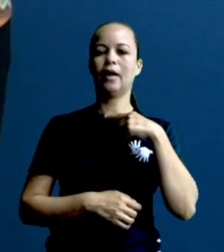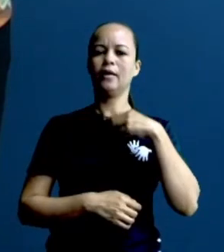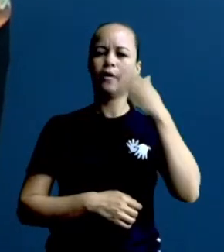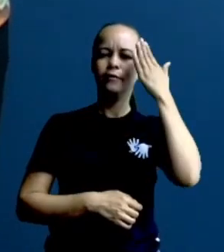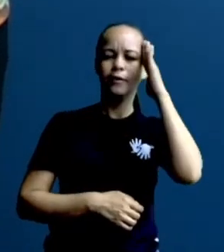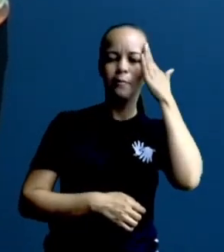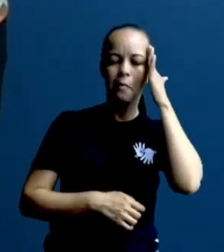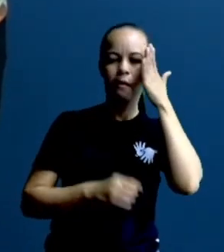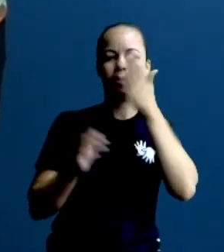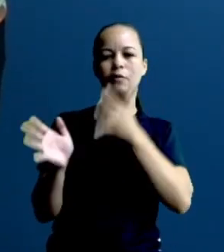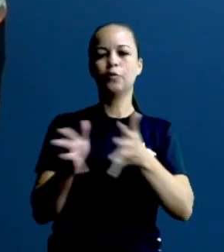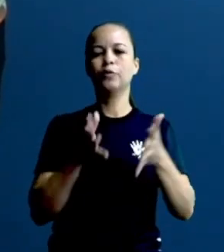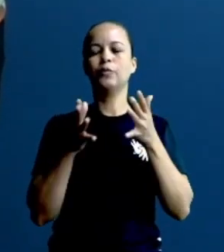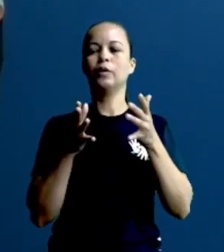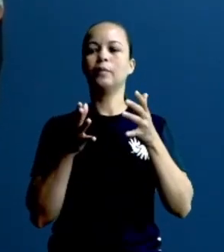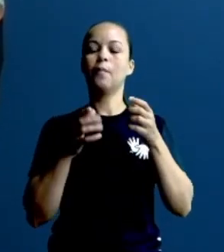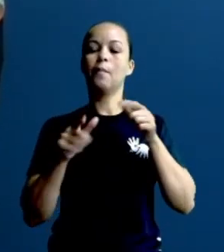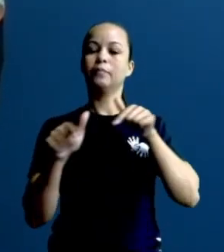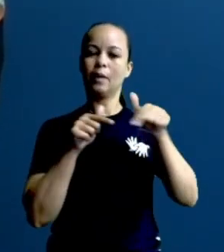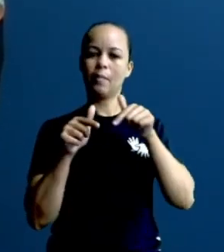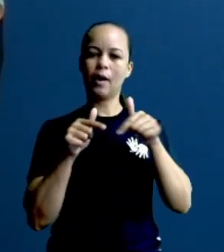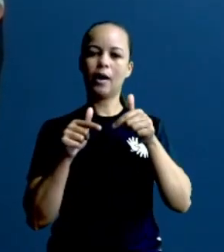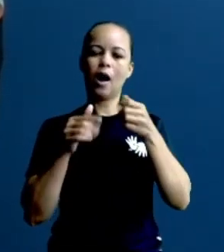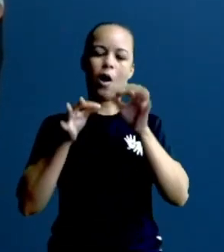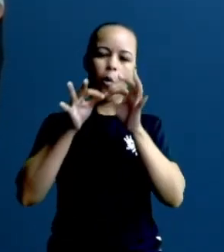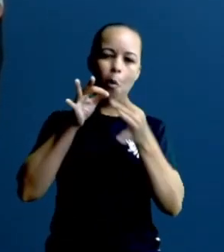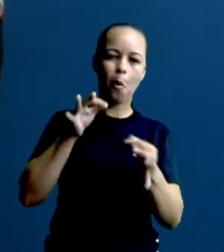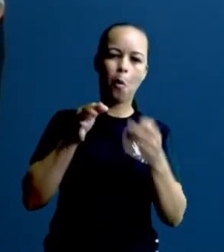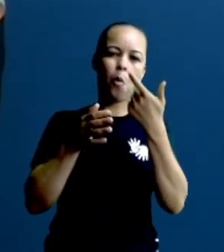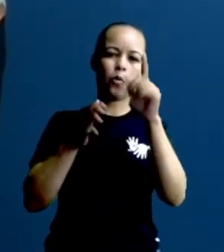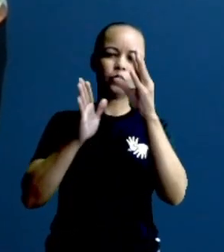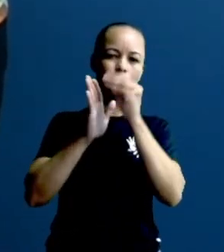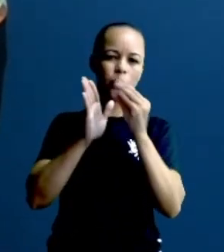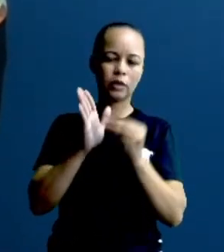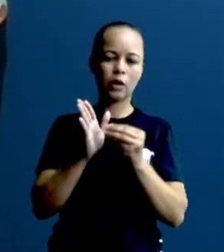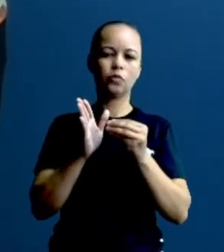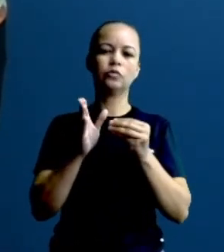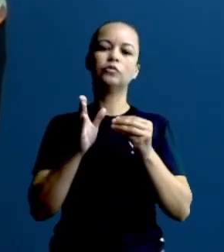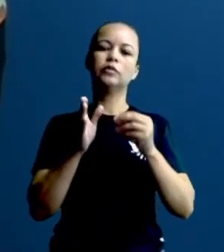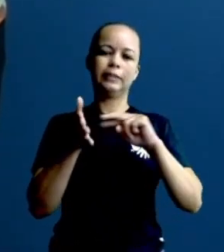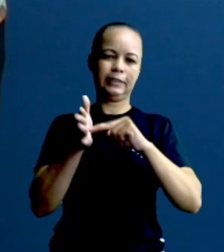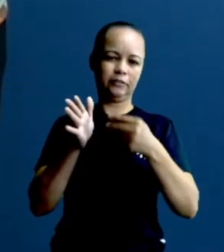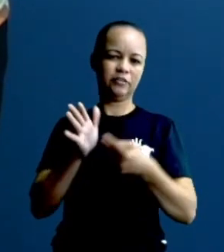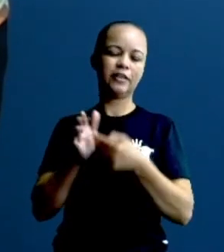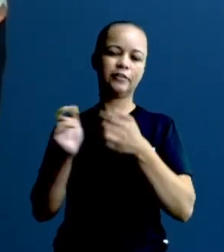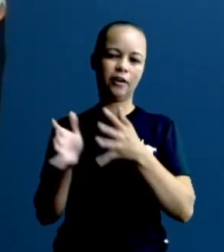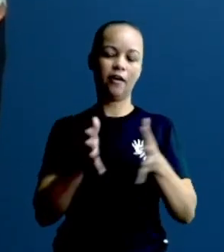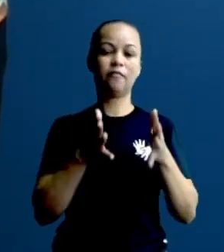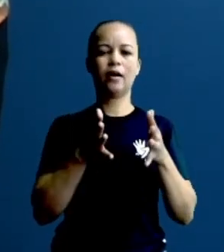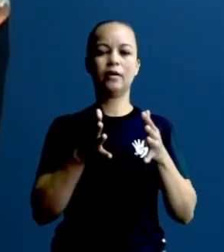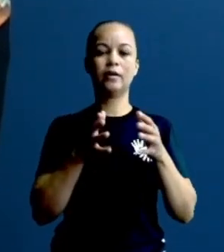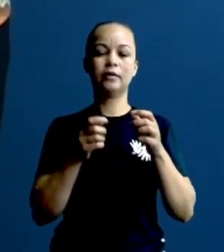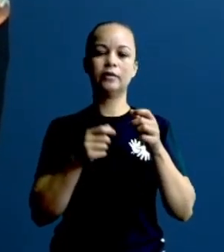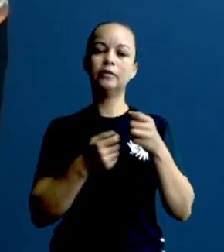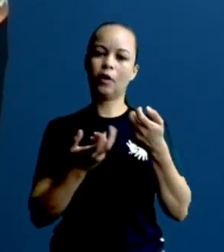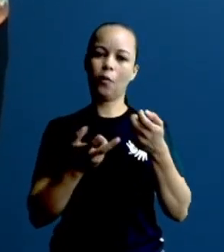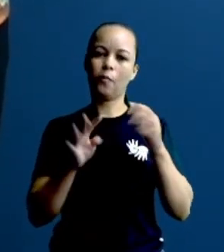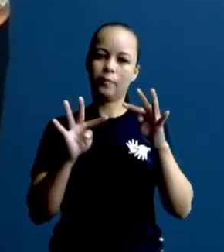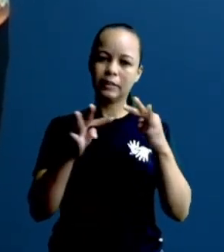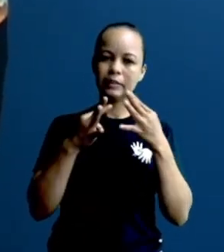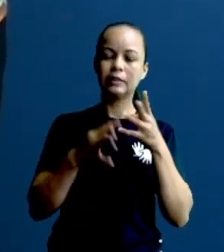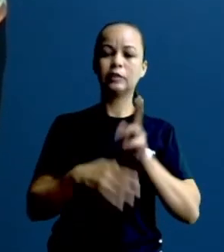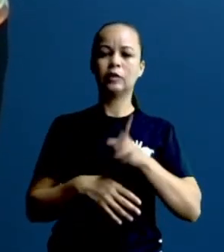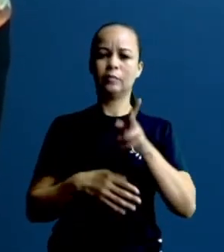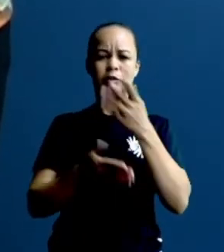possa trabalhar outros conteúdos da matemática de uma forma significativa. Então, se liga nisso,